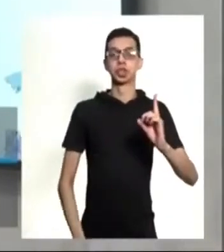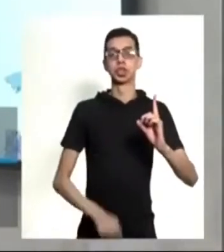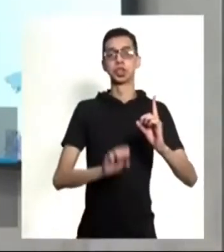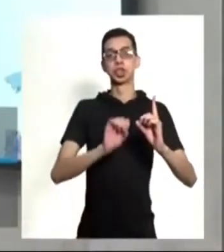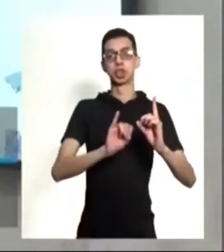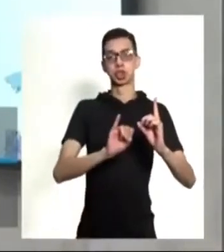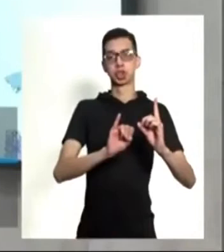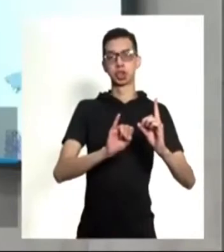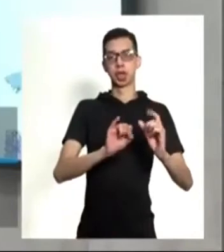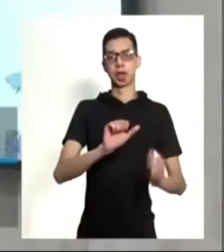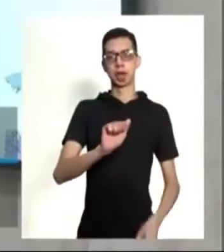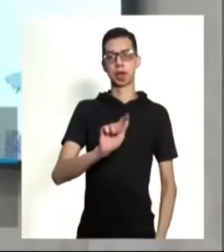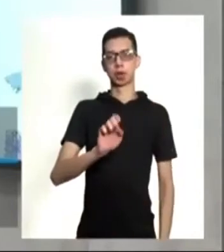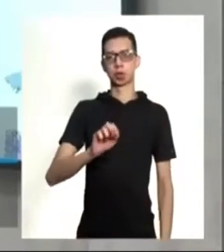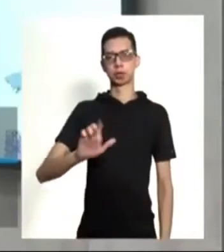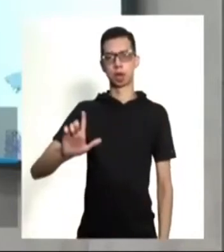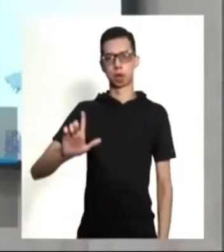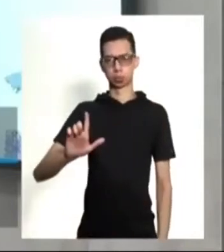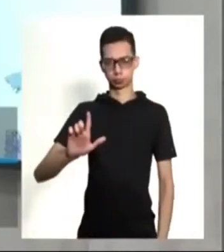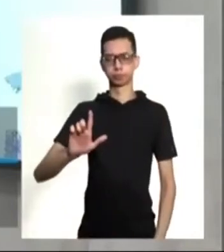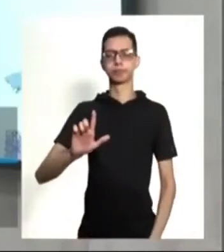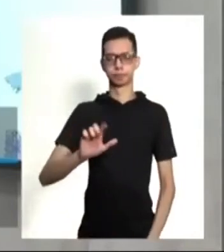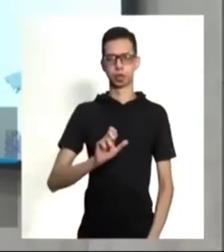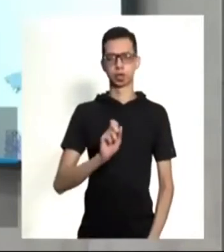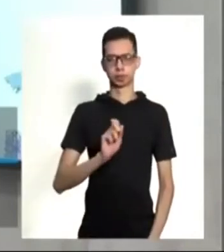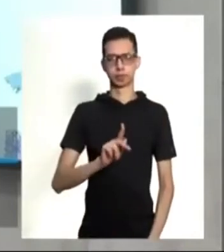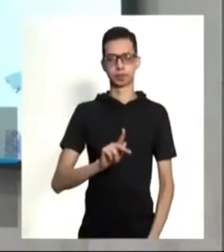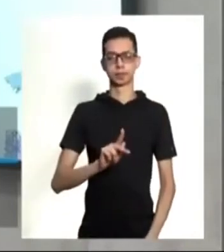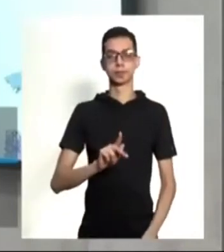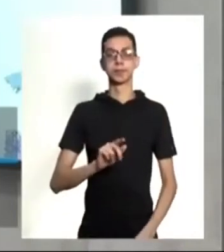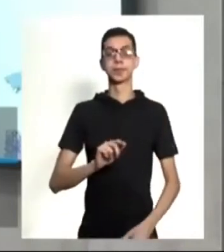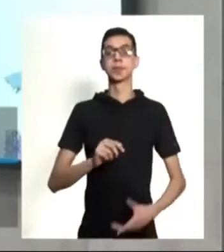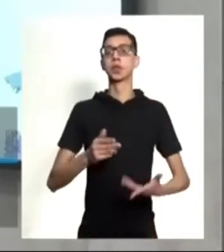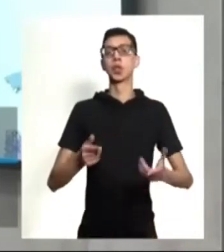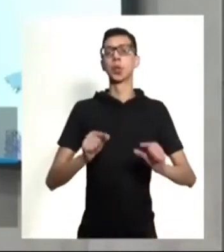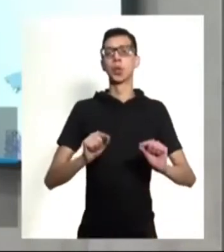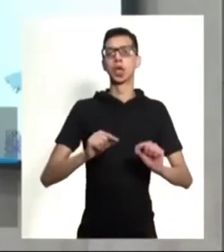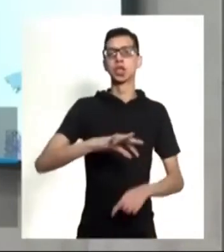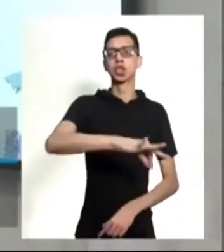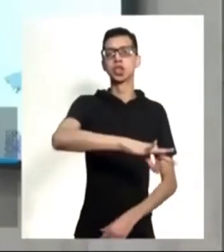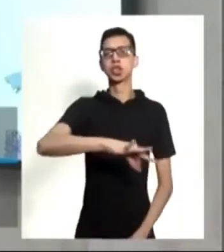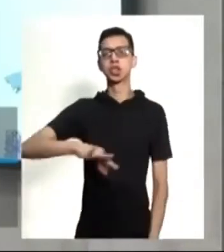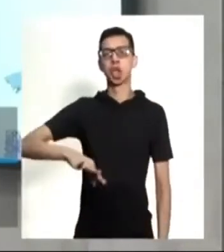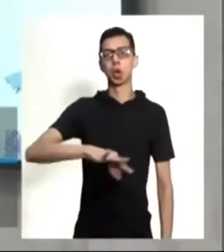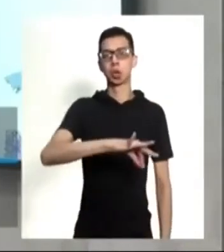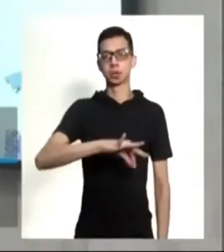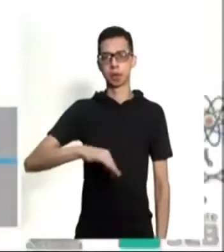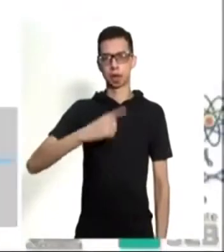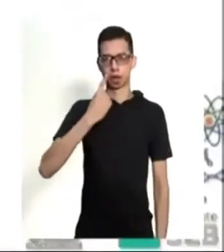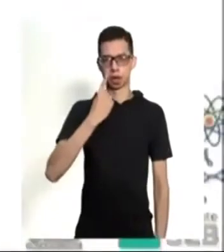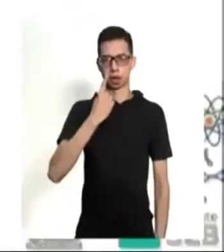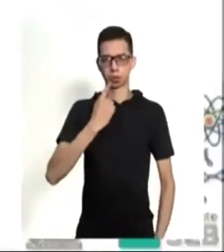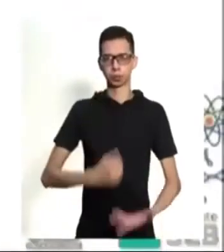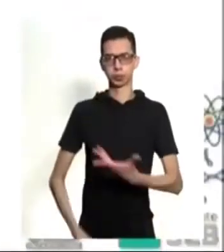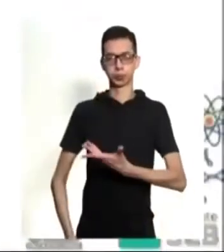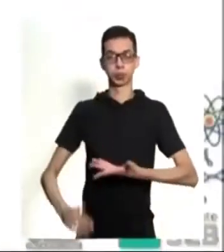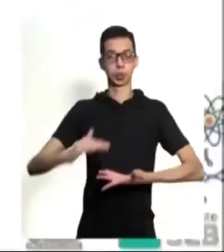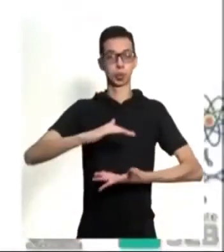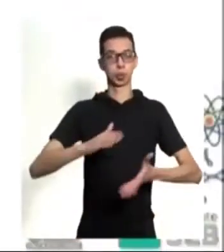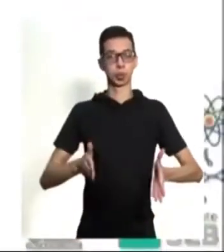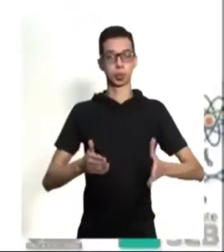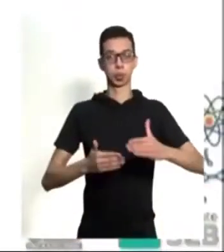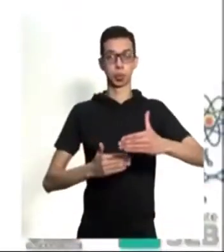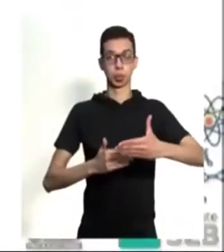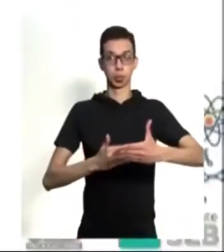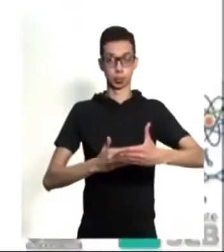quadrado é lado raiz de 2, tá? Qual é a diagonal do cubo? Agora eu vou pedir tela cheia, você vai comigo aqui, ó. Eu desenhei um